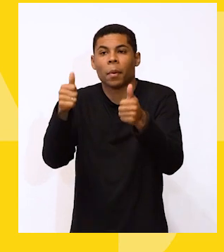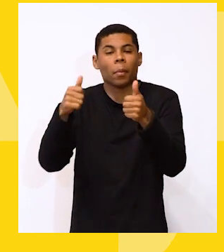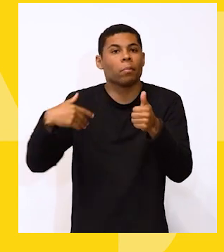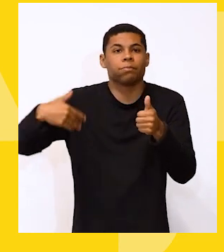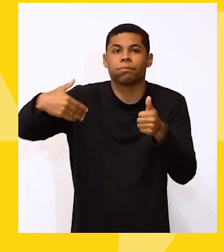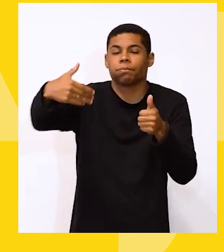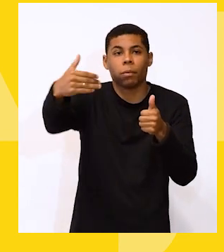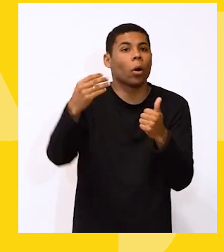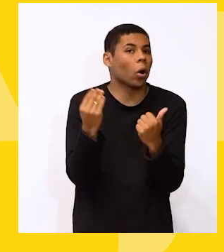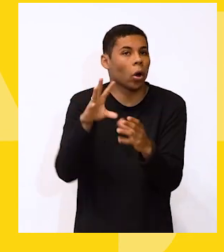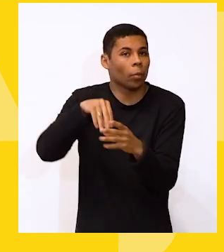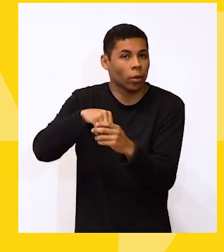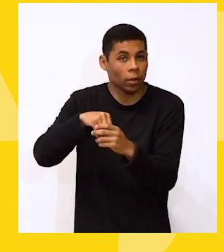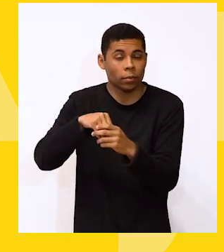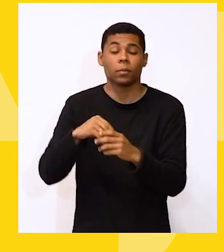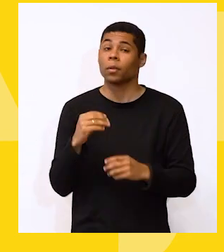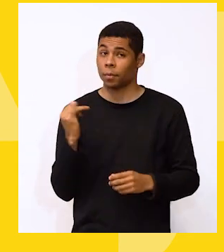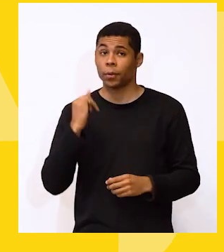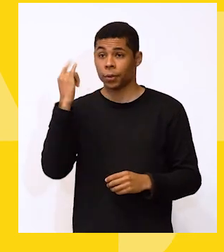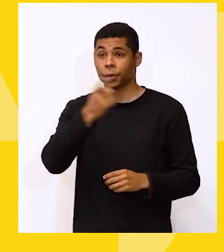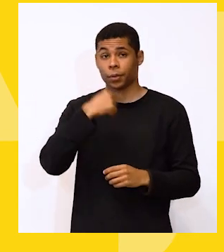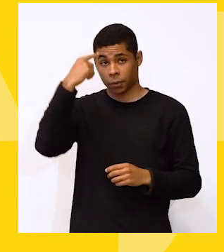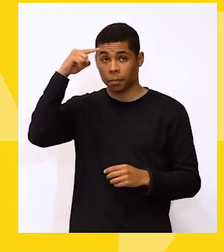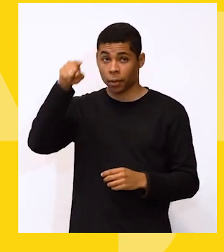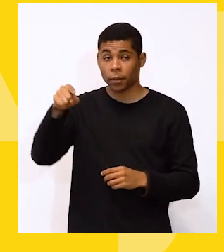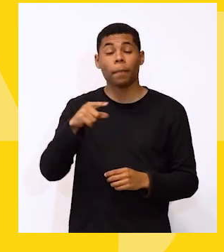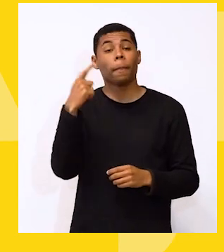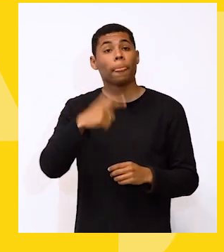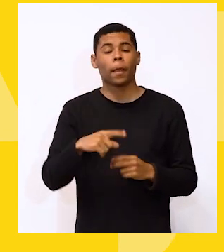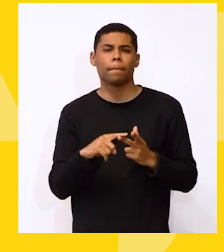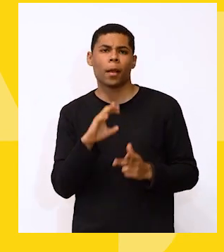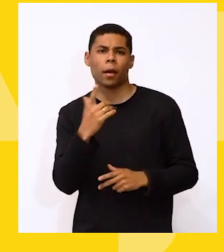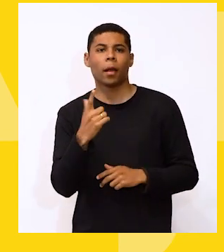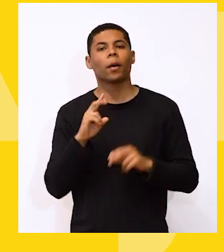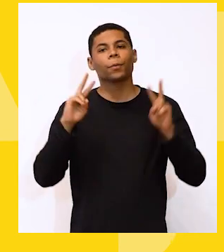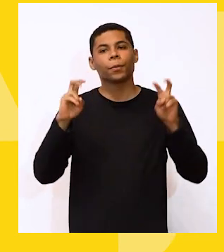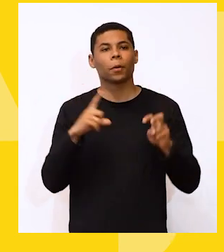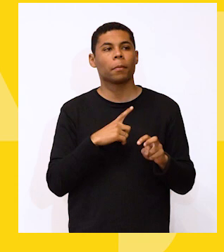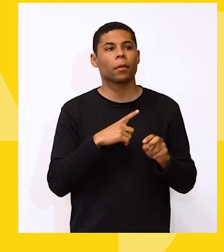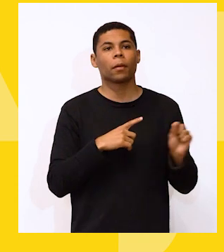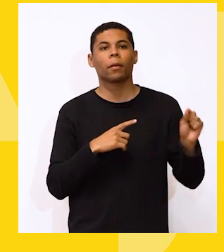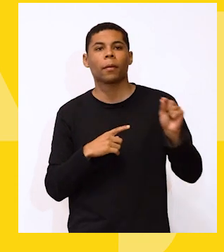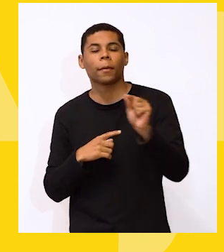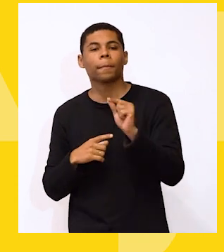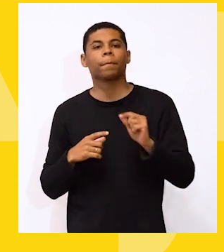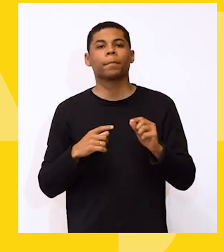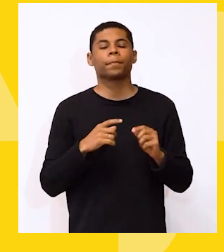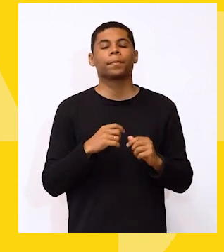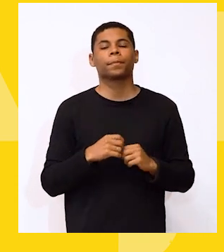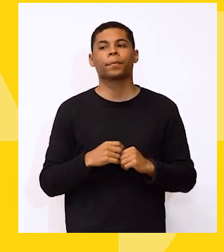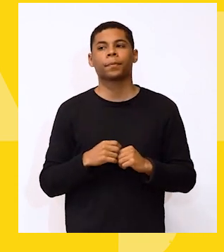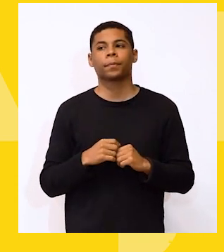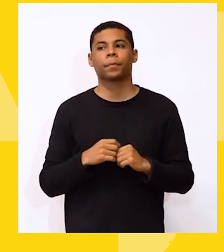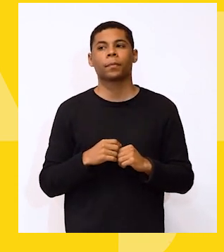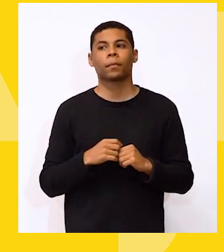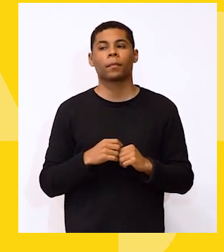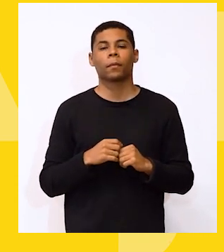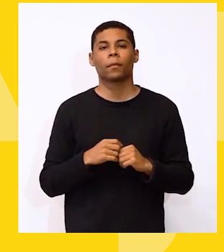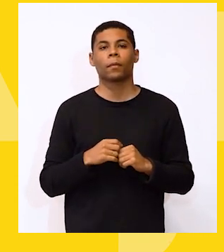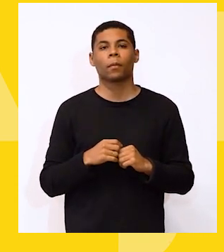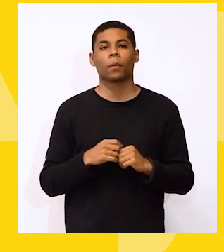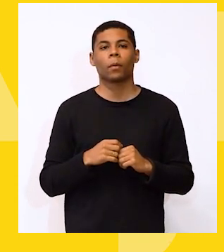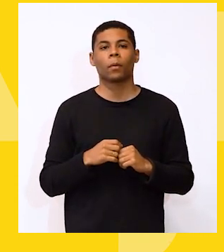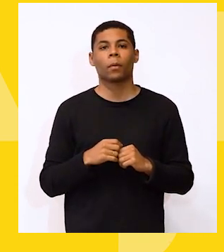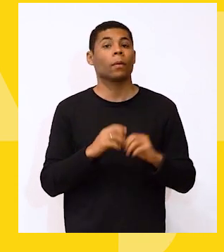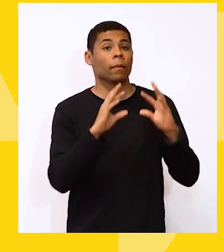Rural super importante e claro trabalha forte com os agricultores familiares né que são desprovidos de uma hora apoio né tem necessidade premente de